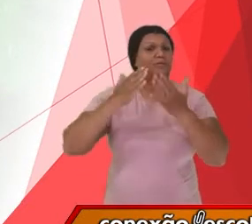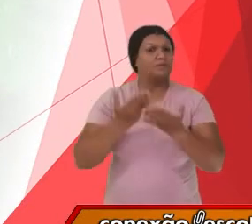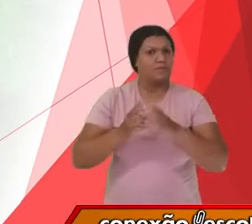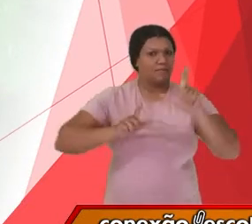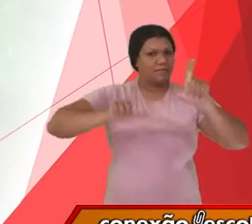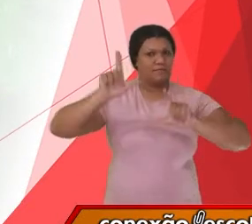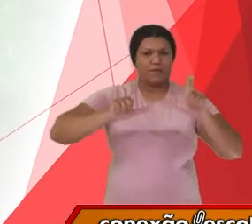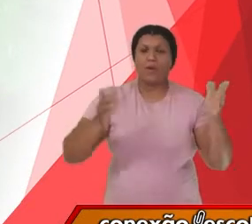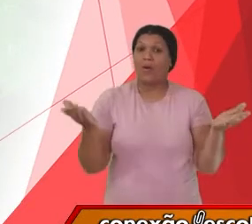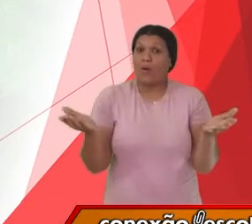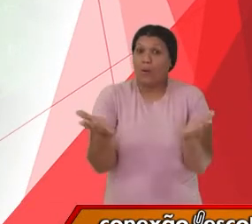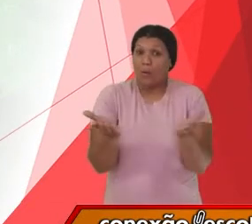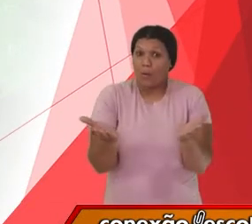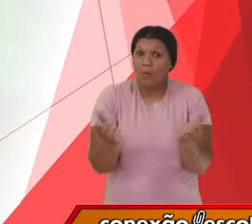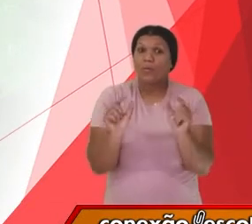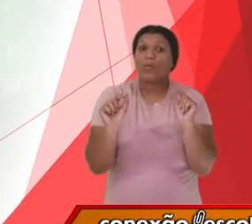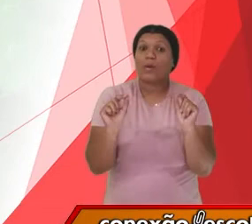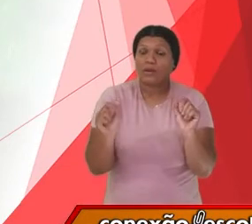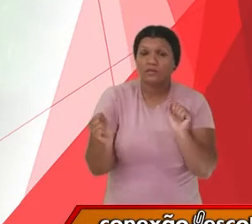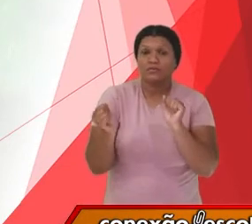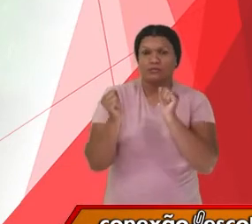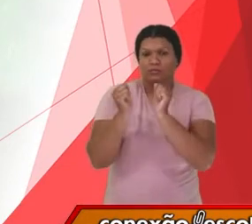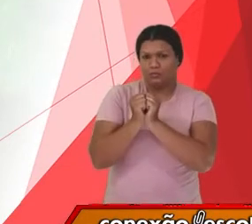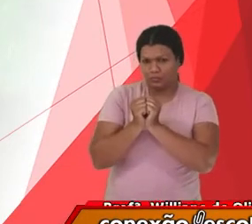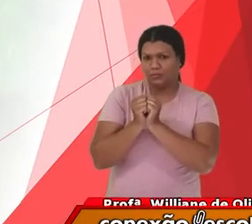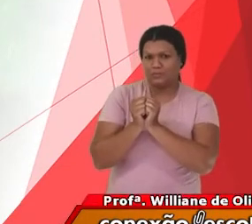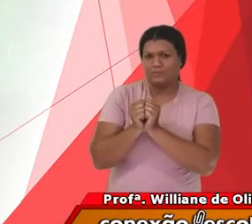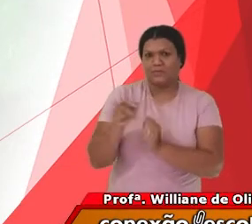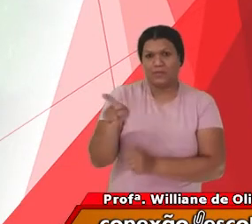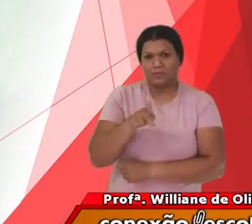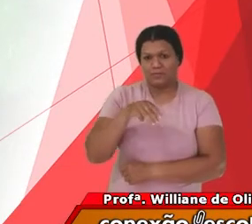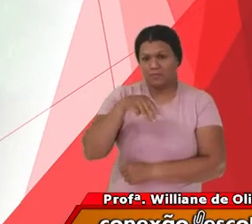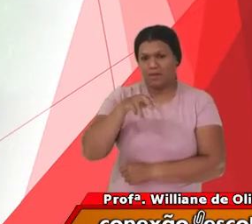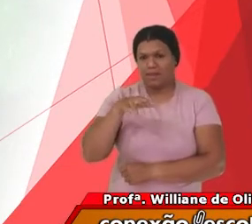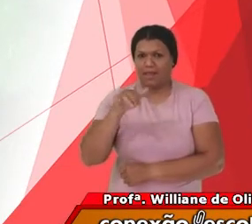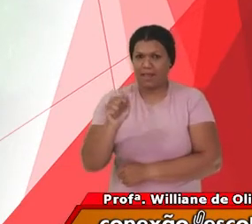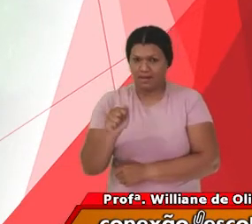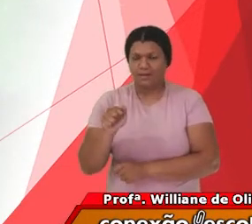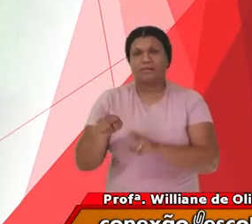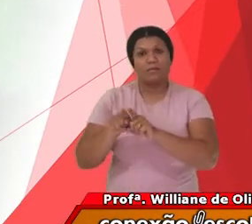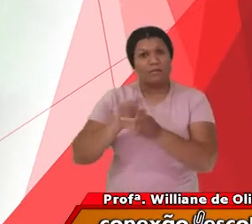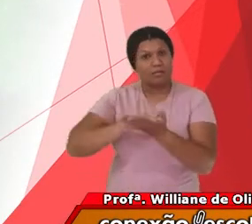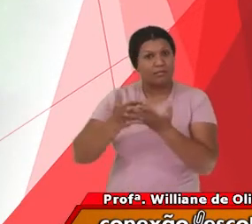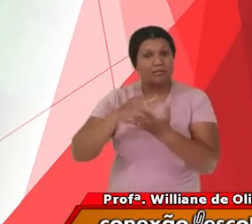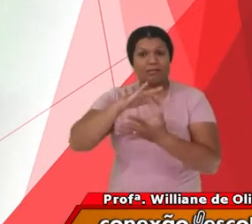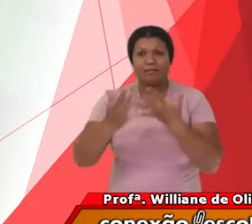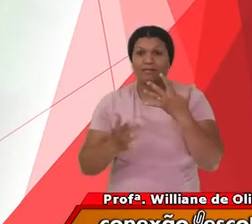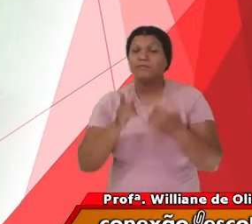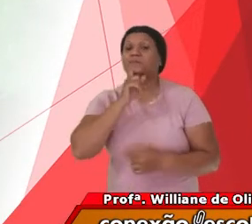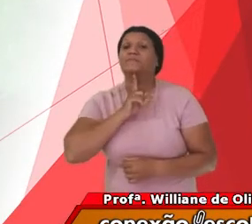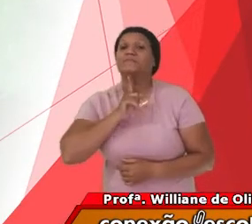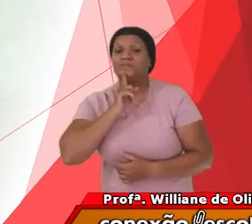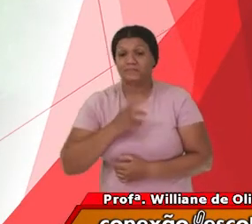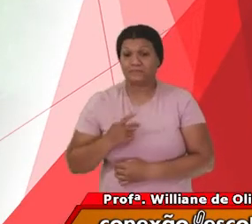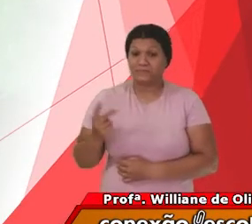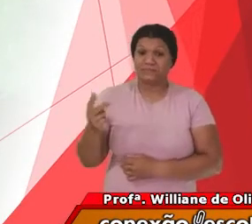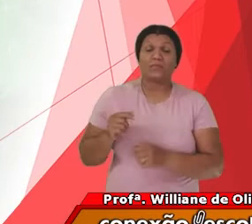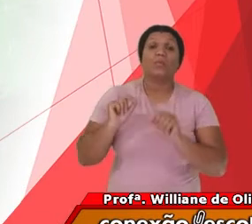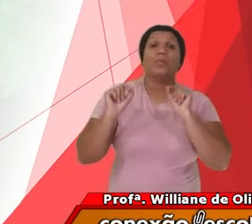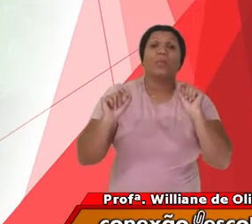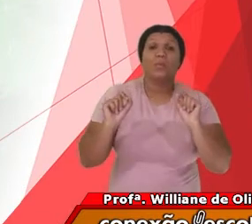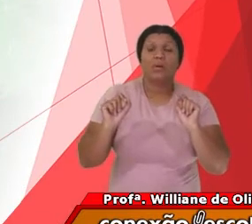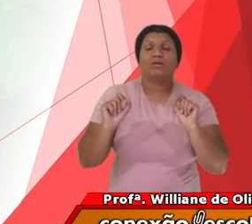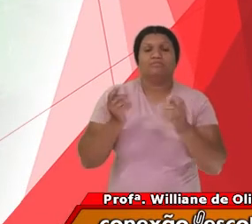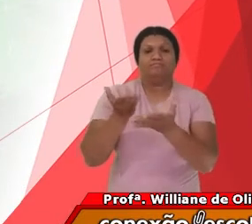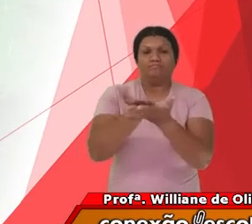Hoje, juntamente comigo, professora Mariana, e com a nossa intérprete de Libras, Williane, estudaremos sobre o